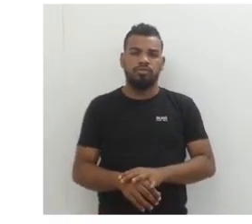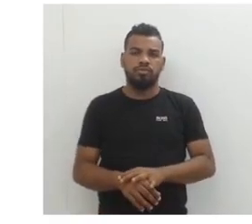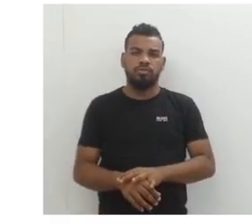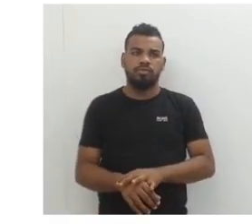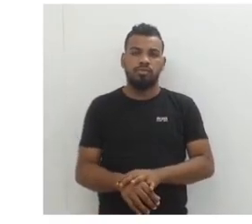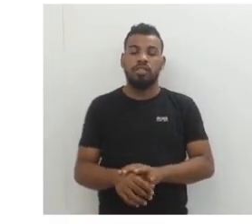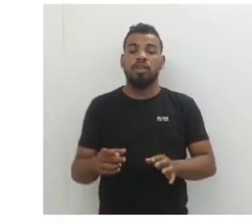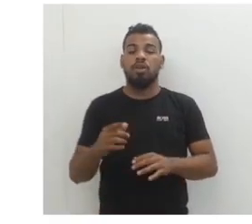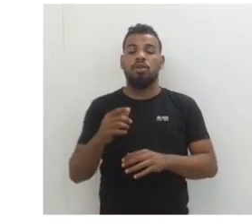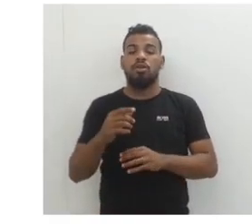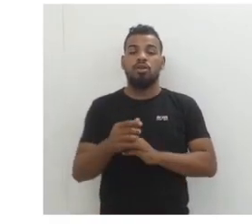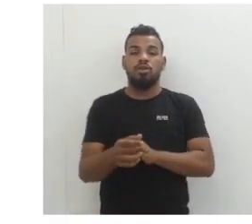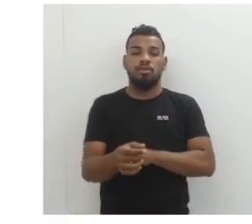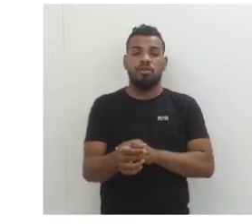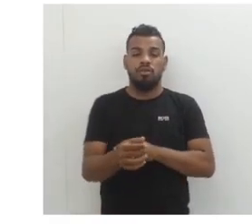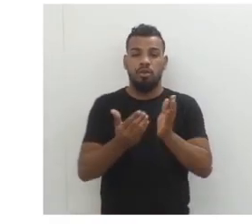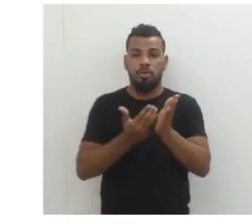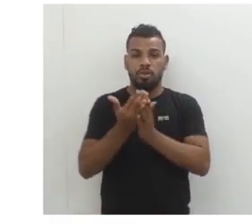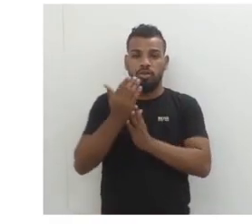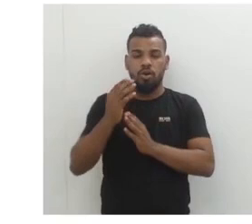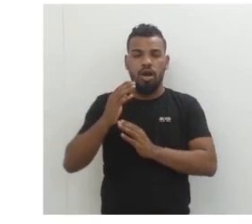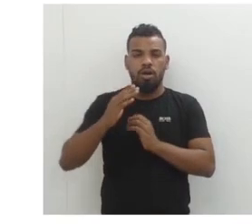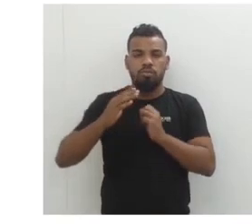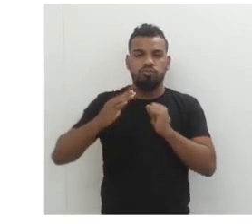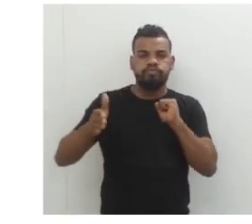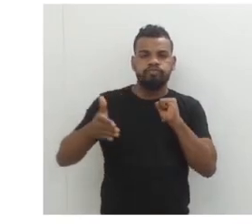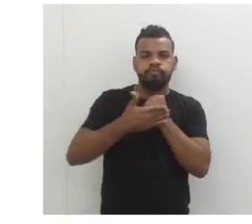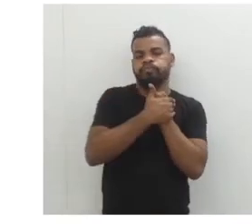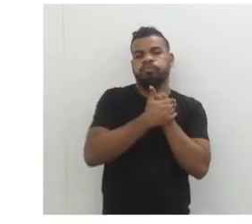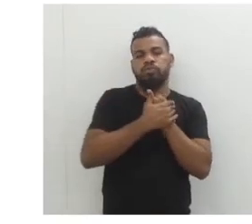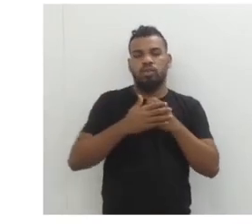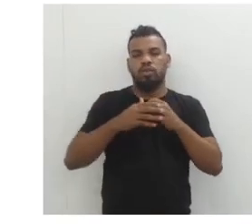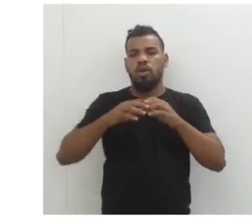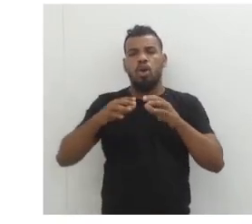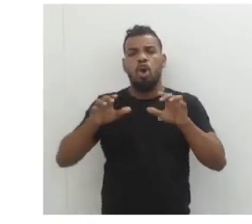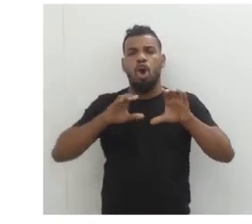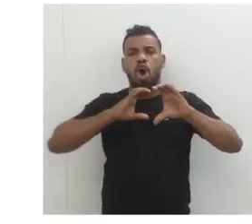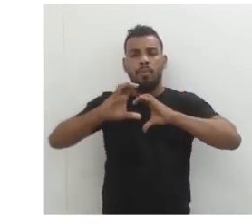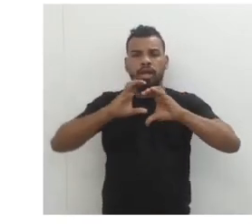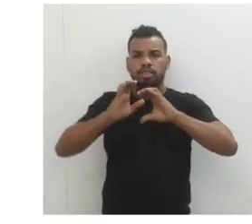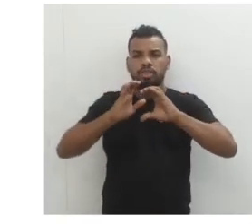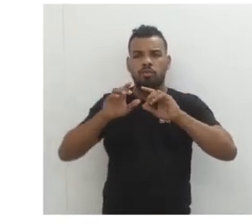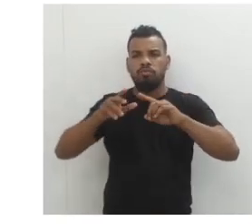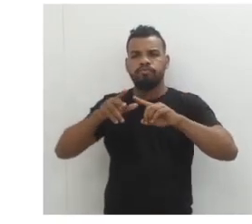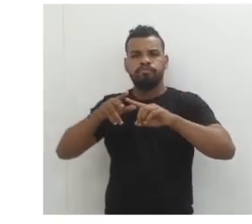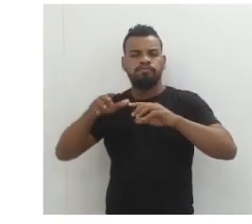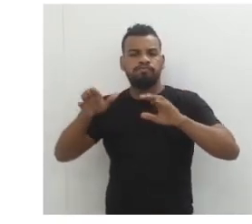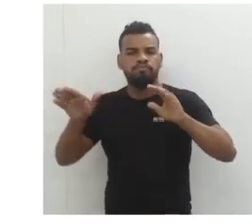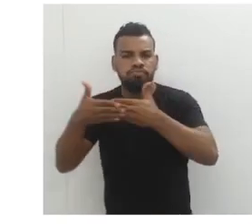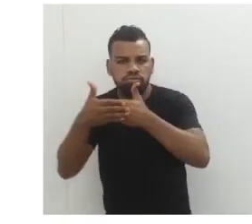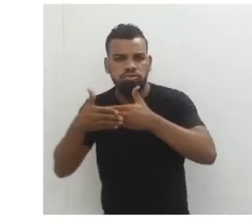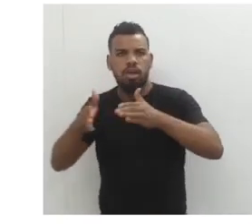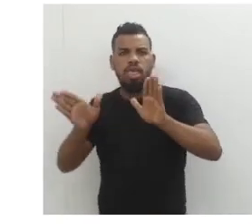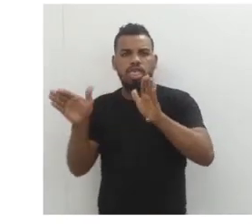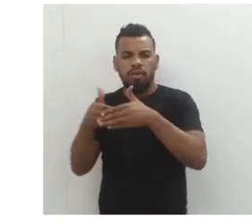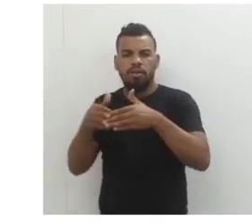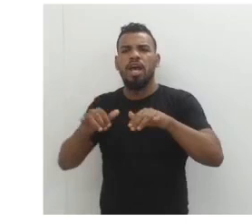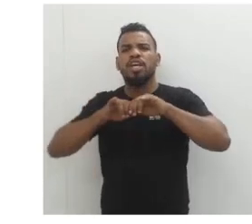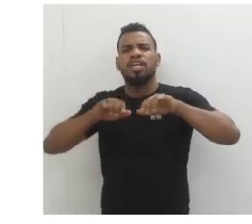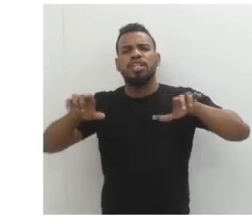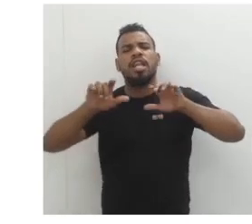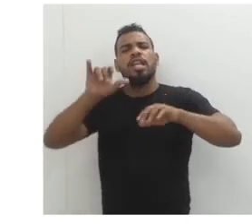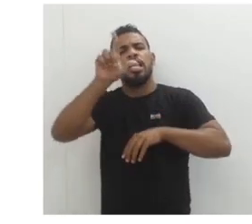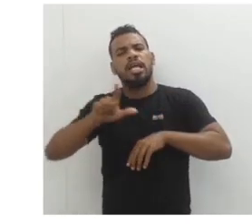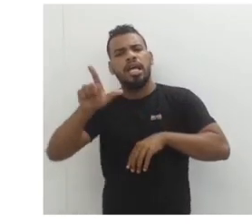uma rígida censura aos diversos meios de comunicação e à expressão literária